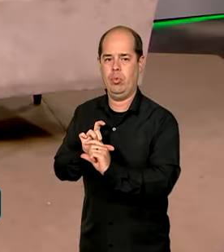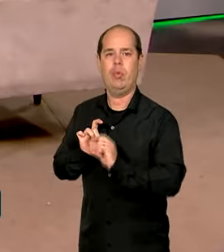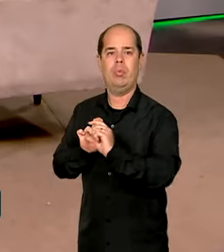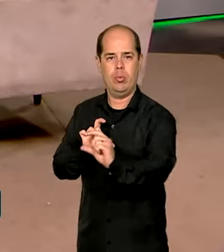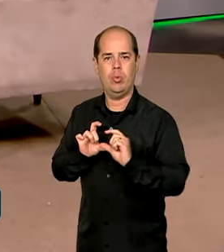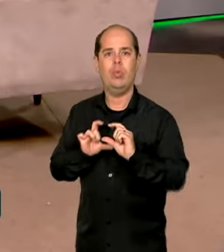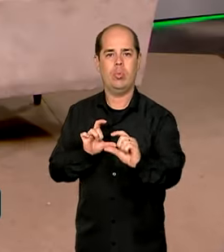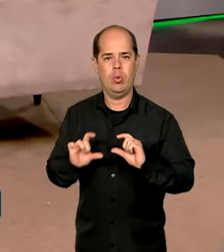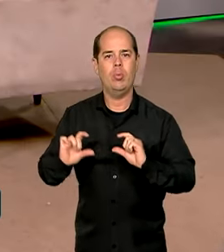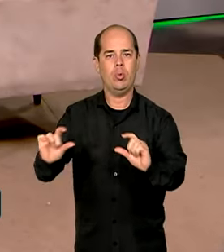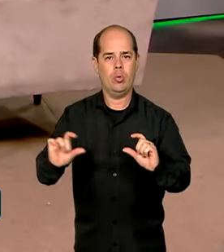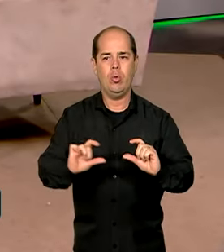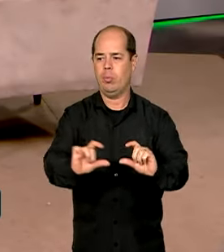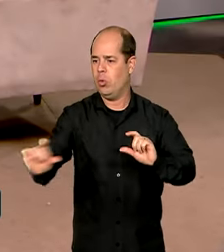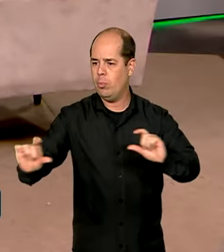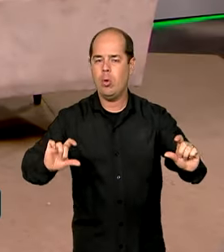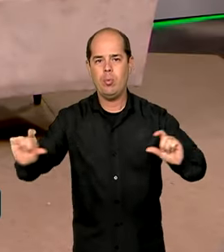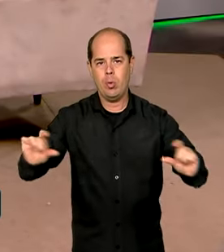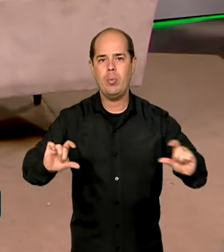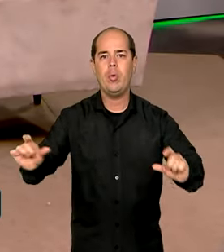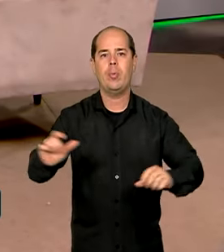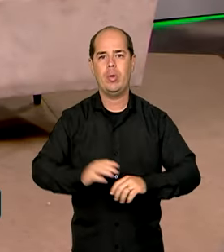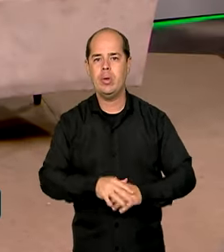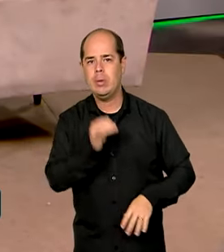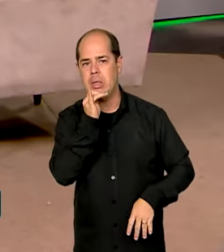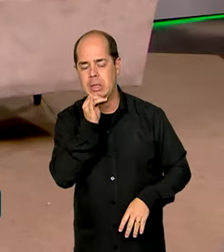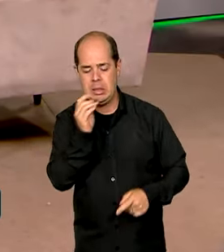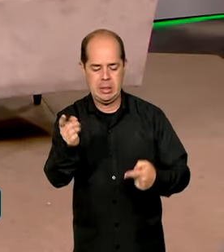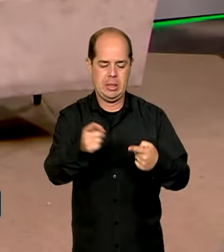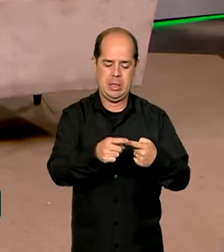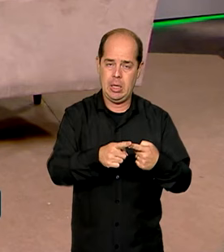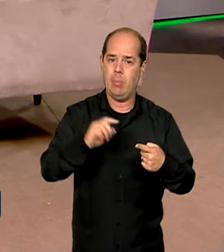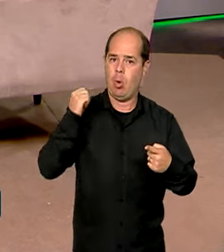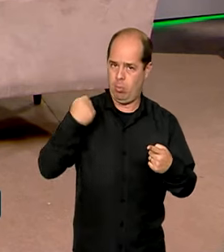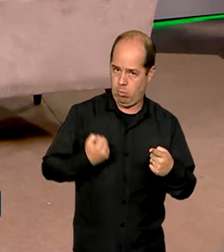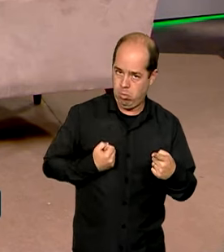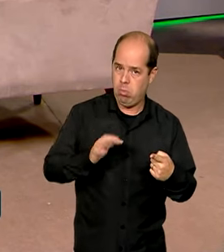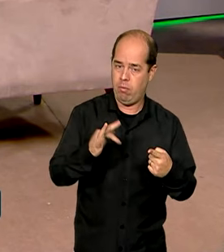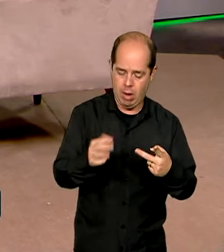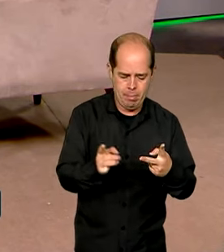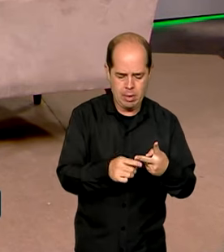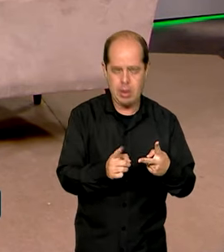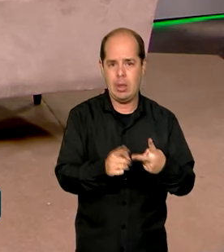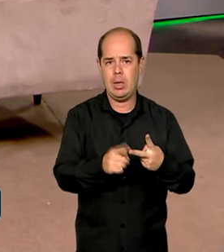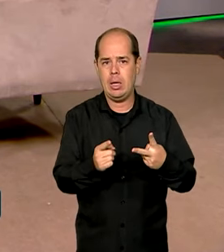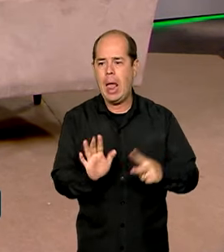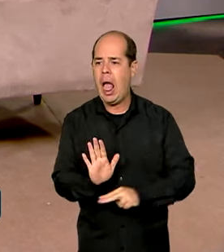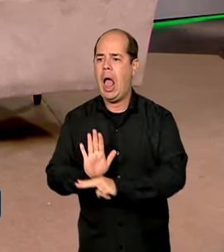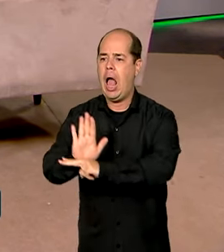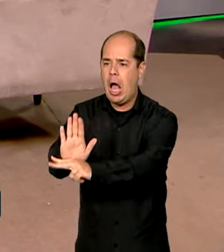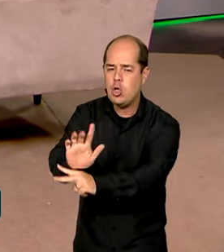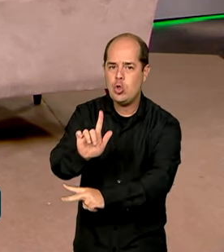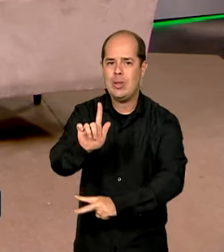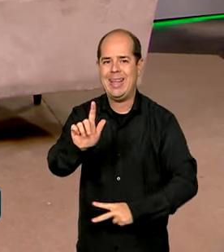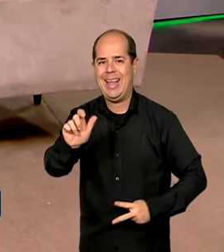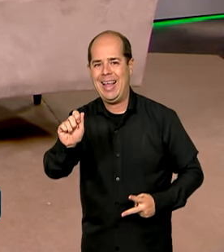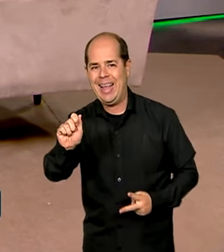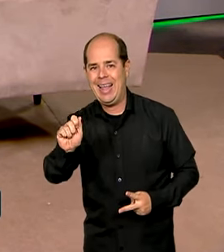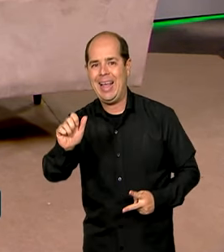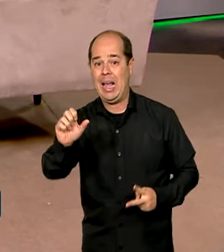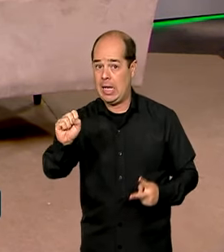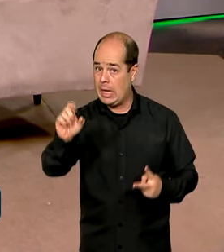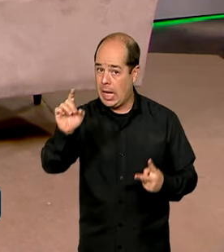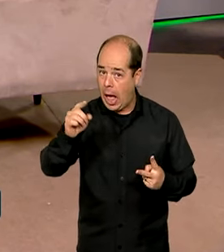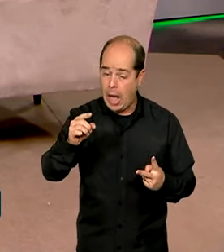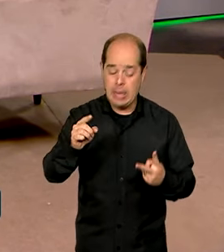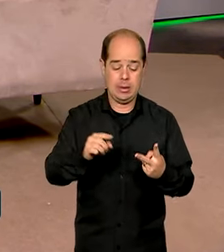um auxílio gás, uma tarifa social de energia, ali poder também garantir quem está no aluguel ter uma moradia e